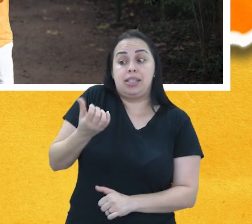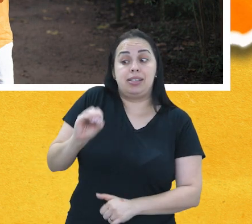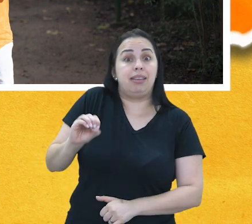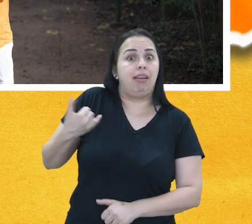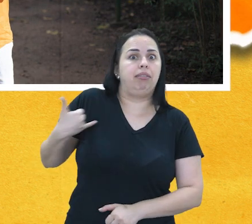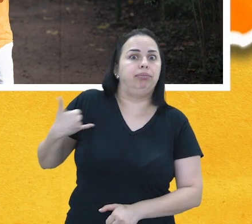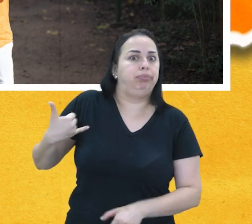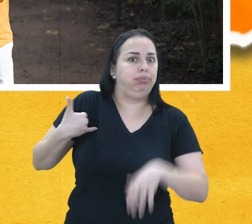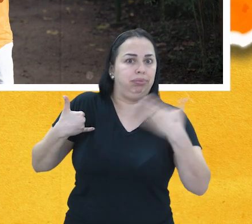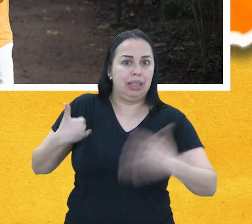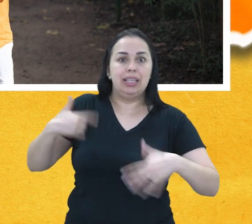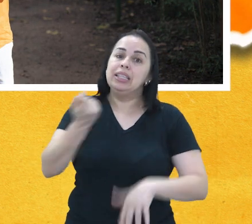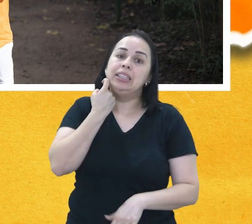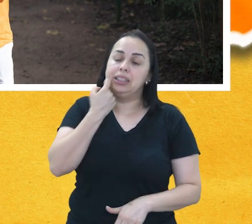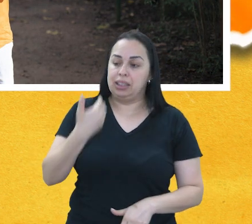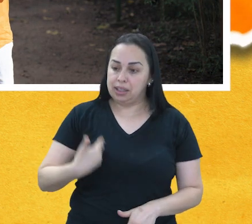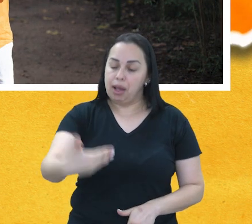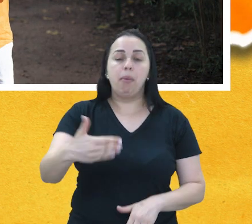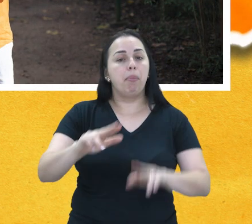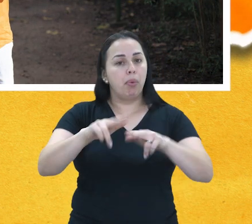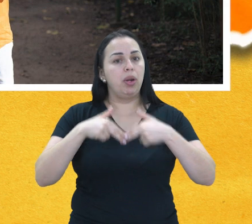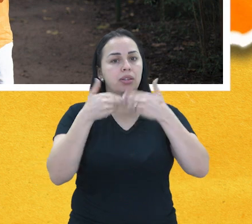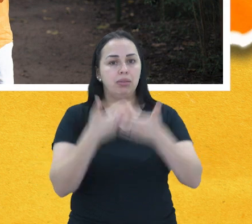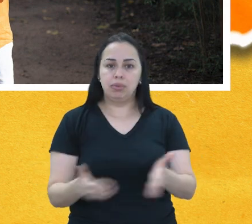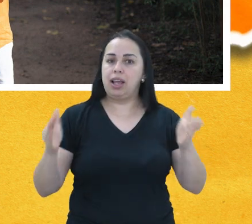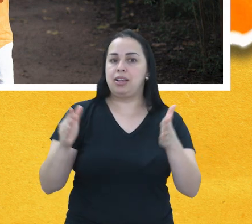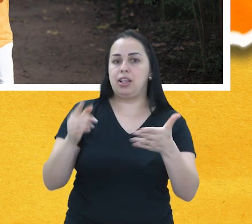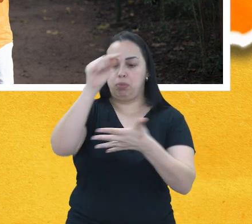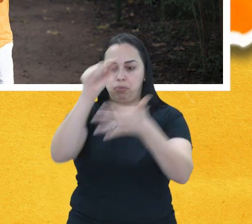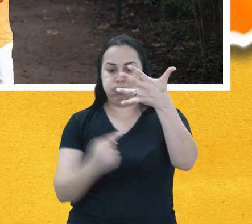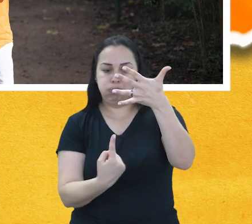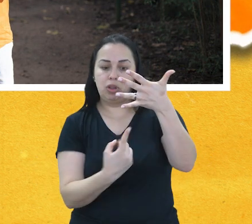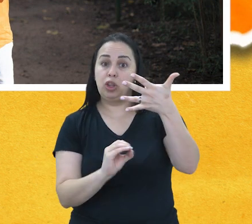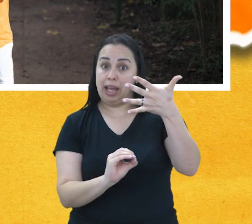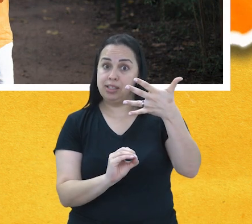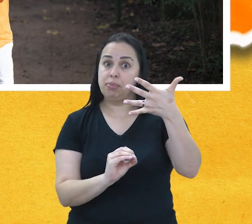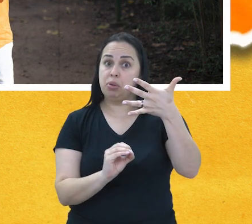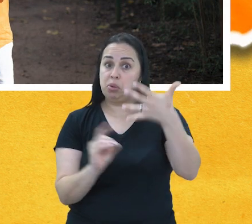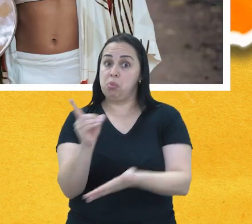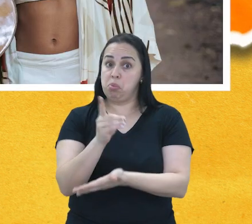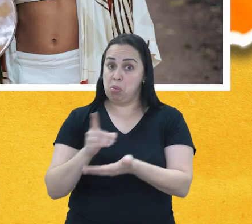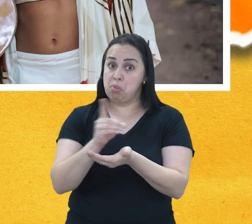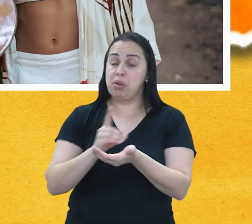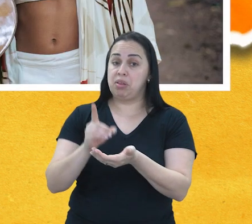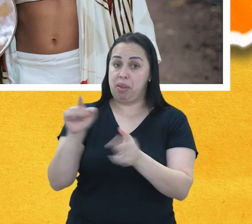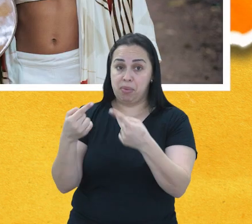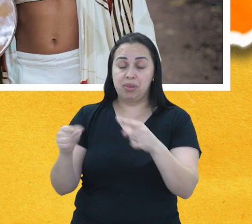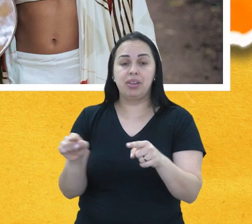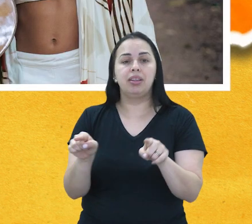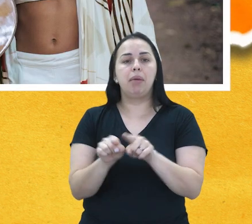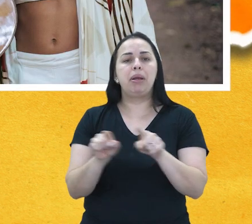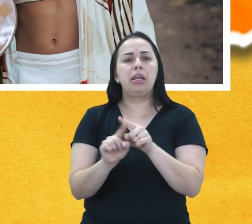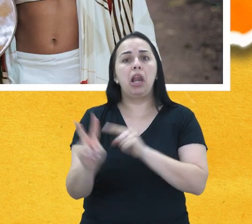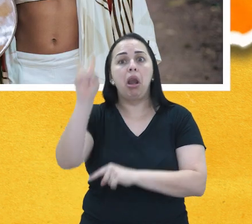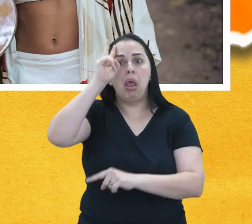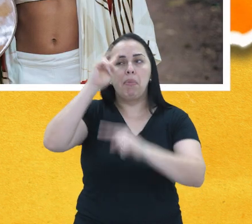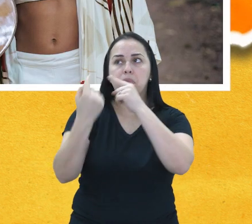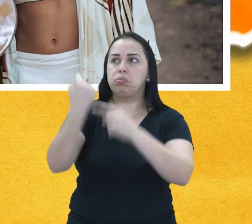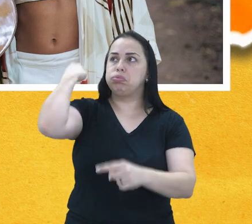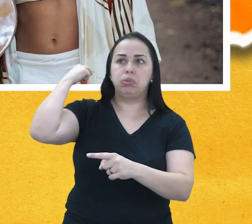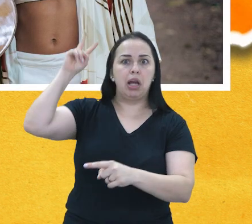60 anos nesta sexta-feira e lança o 10º álbum de sua carreira. Imagens Sutis faz uma releitura da sua